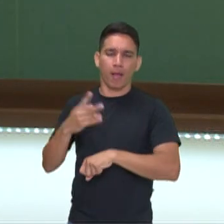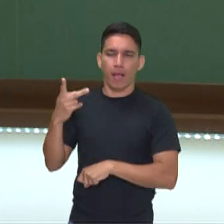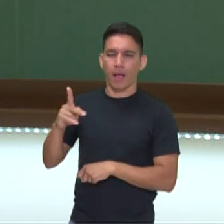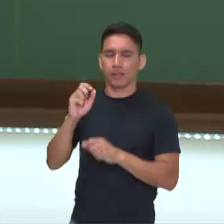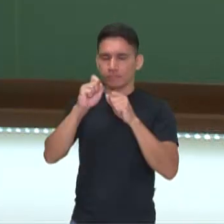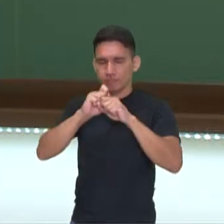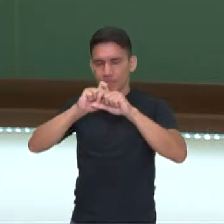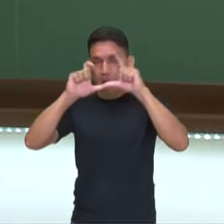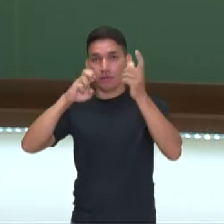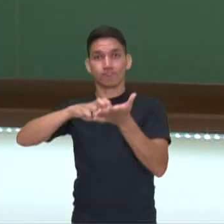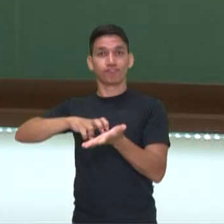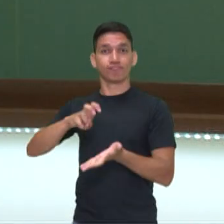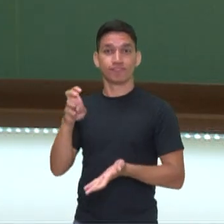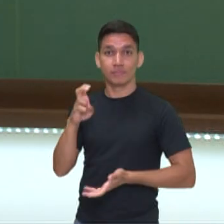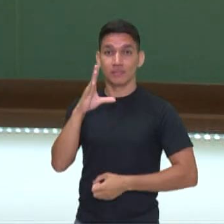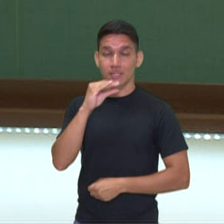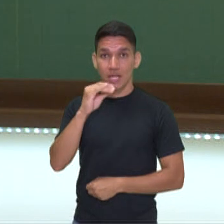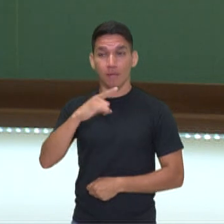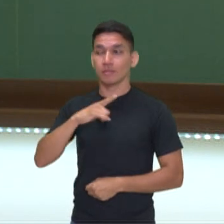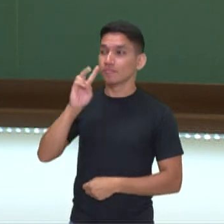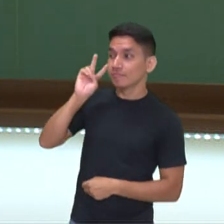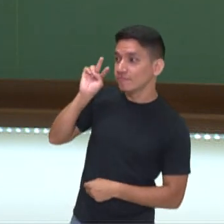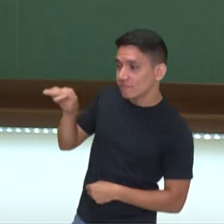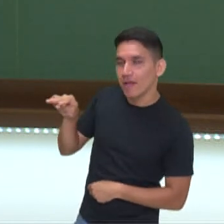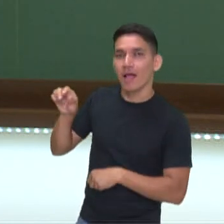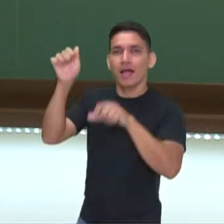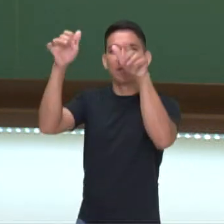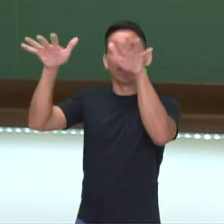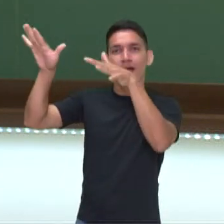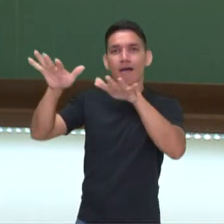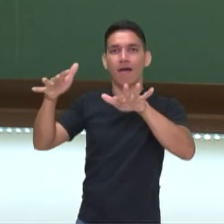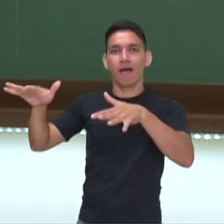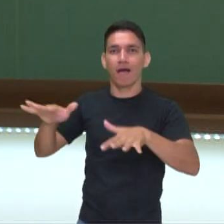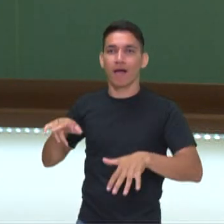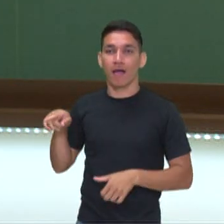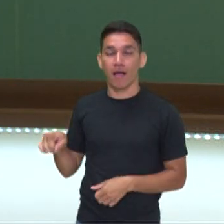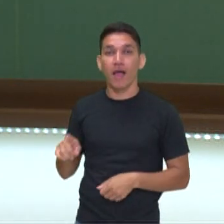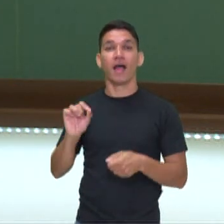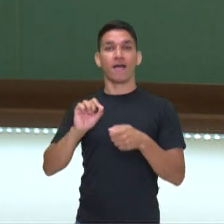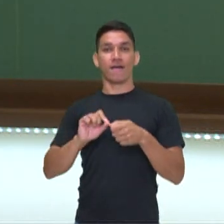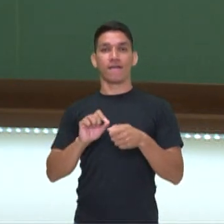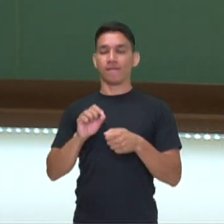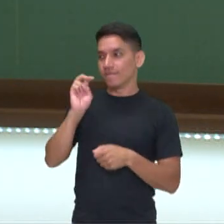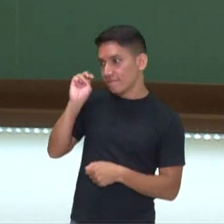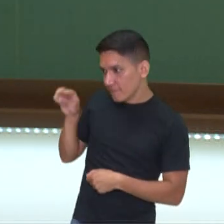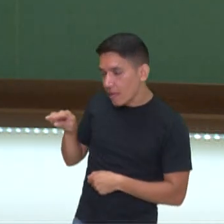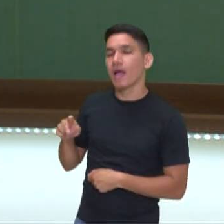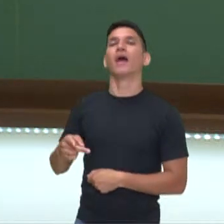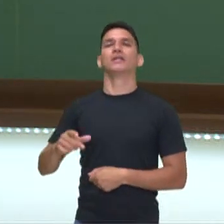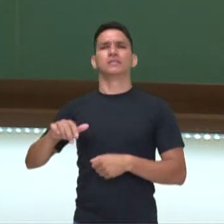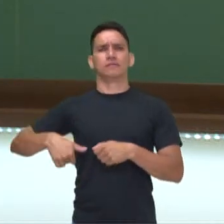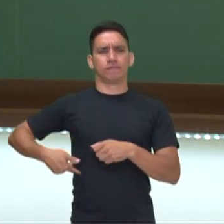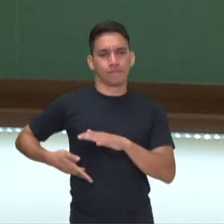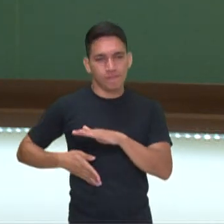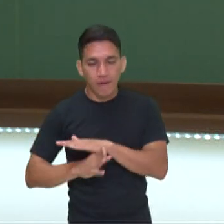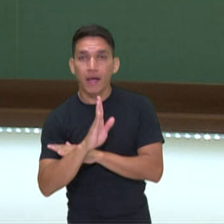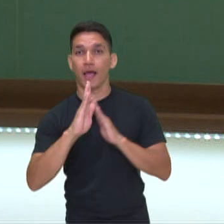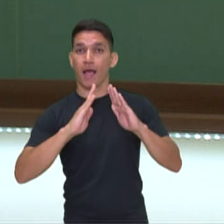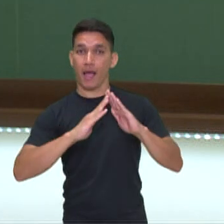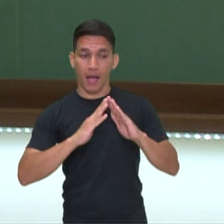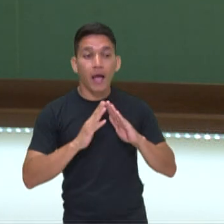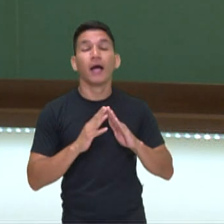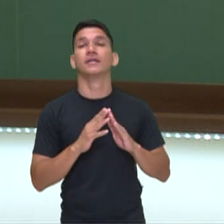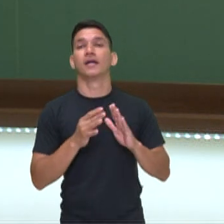lá fora. Ela corre para tomar o café da manhã. Ela calça as suas luvas, a sua